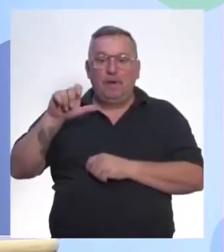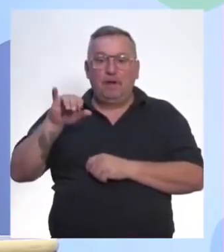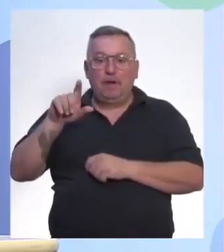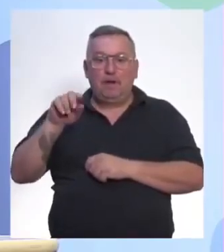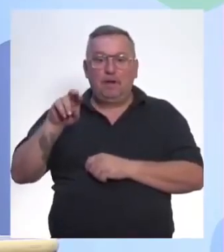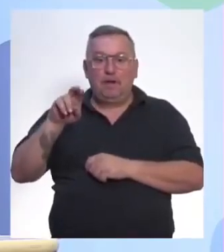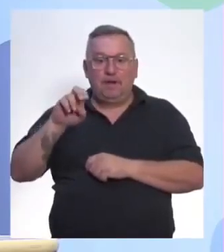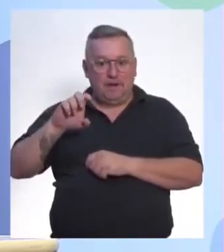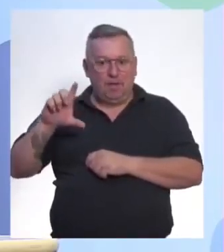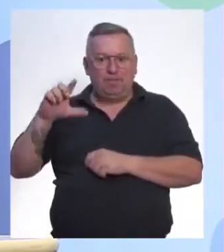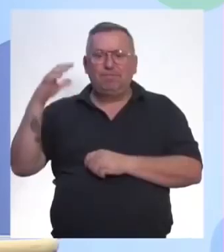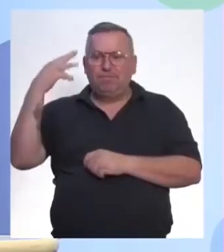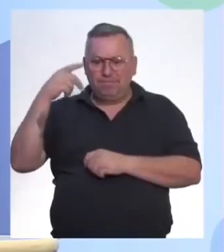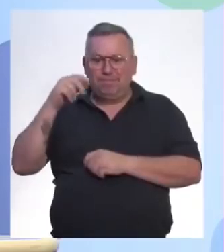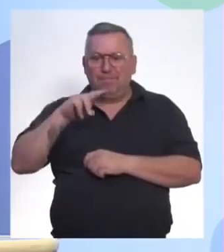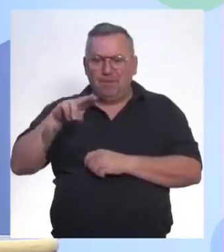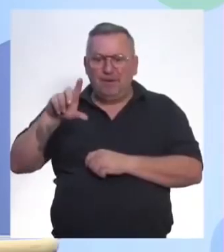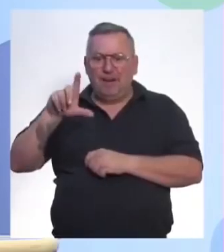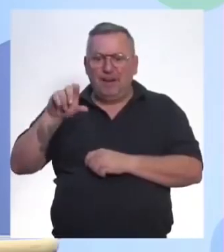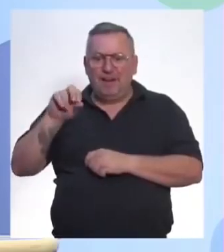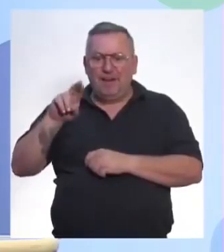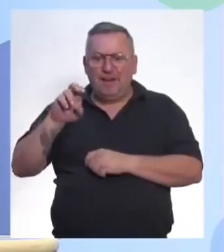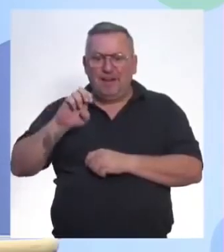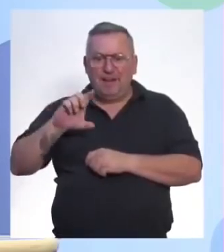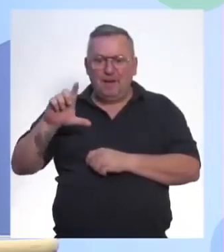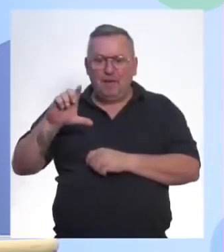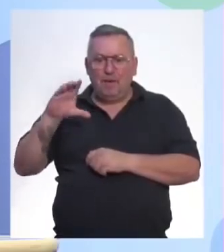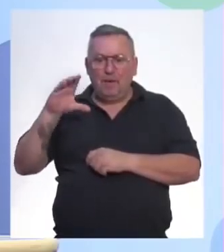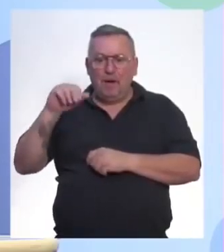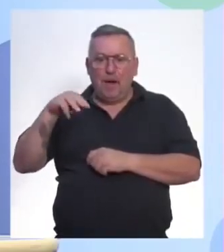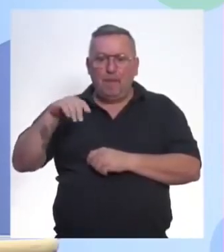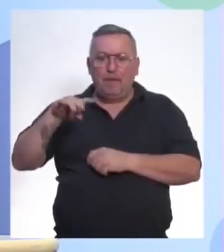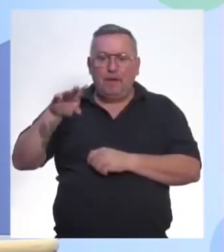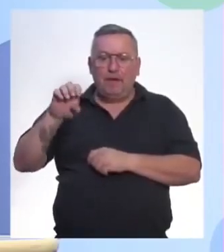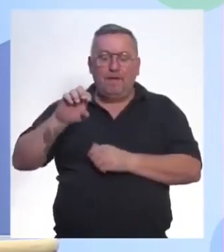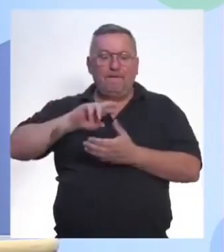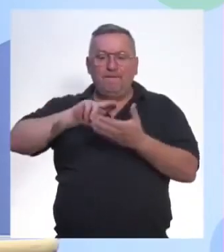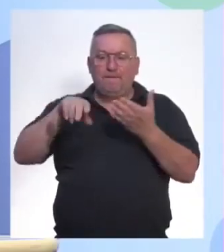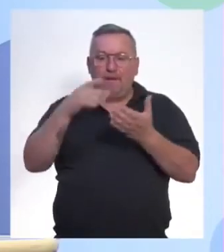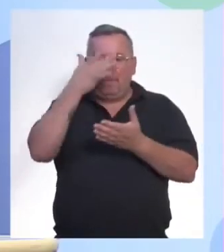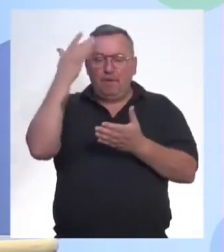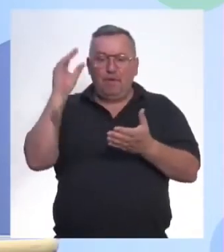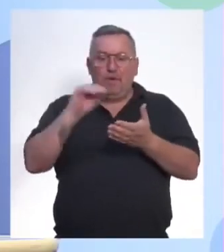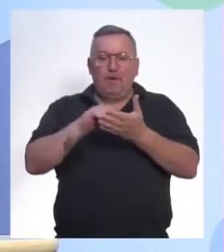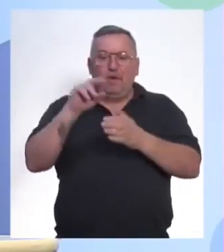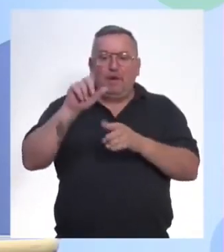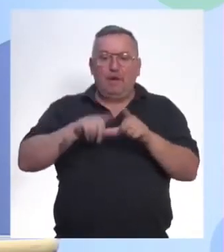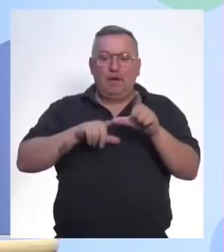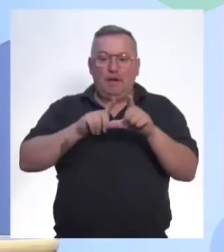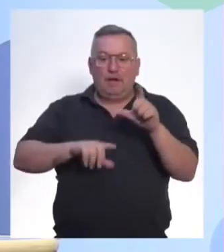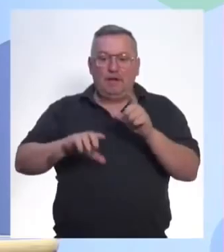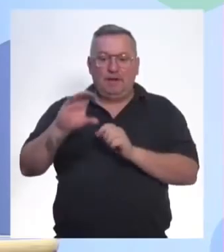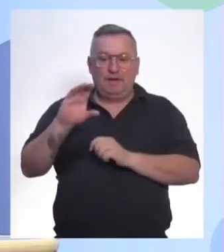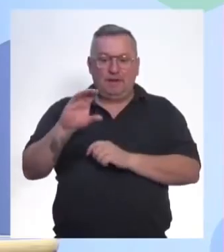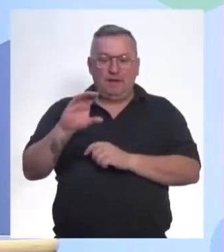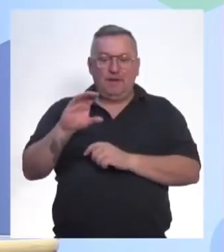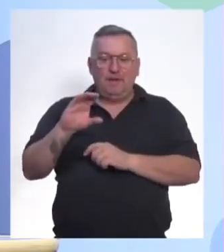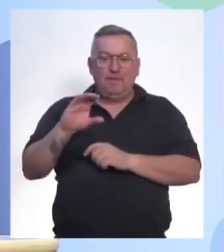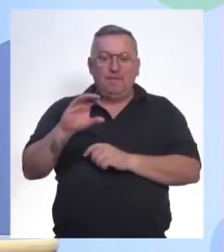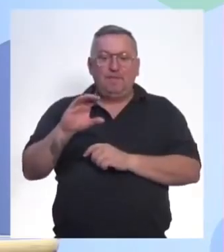Liriel, bonito nome. Liriel, Camille, mais um monte de gente colocou que é a letra C. C? Que é